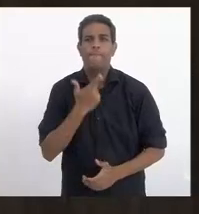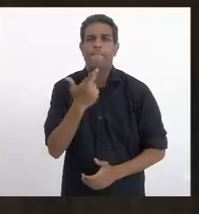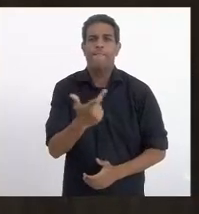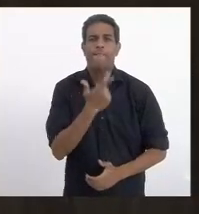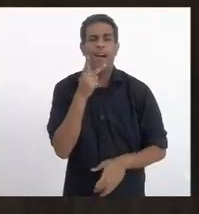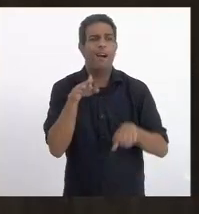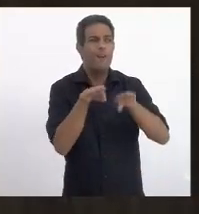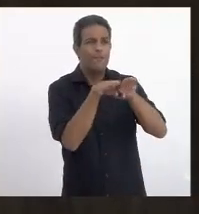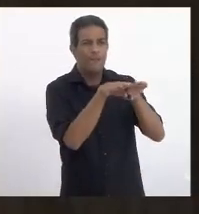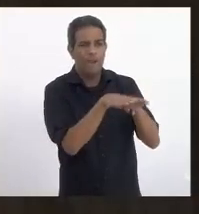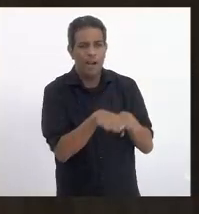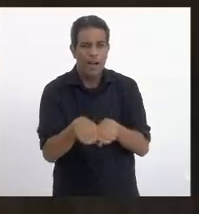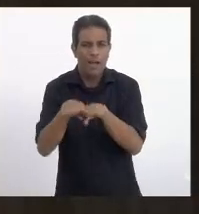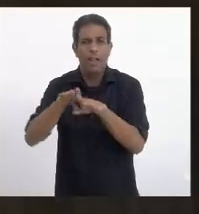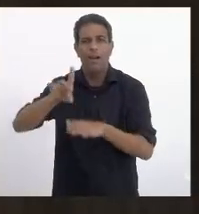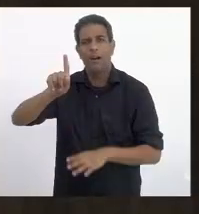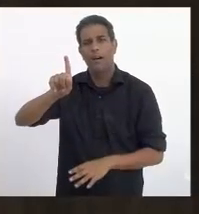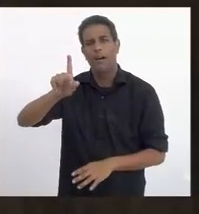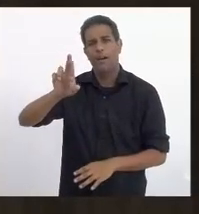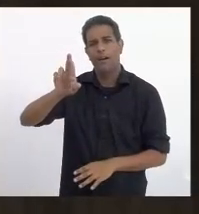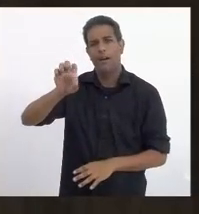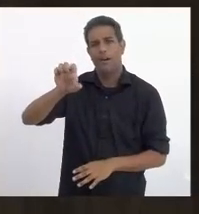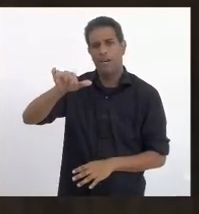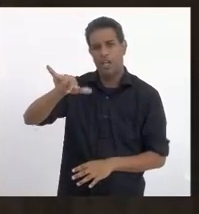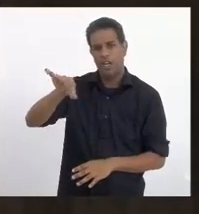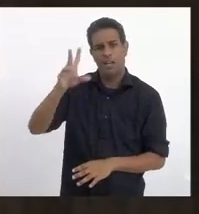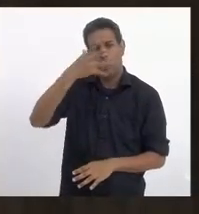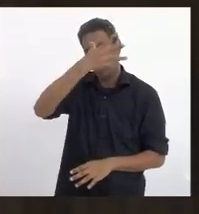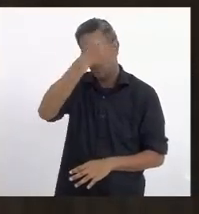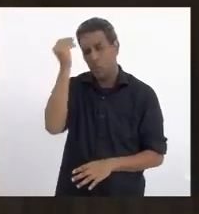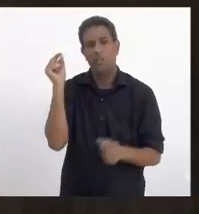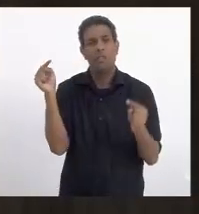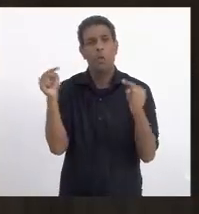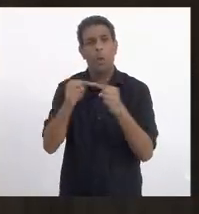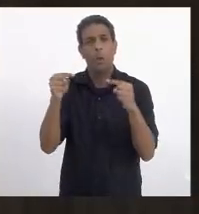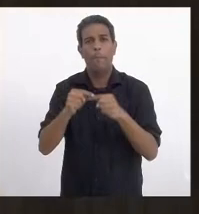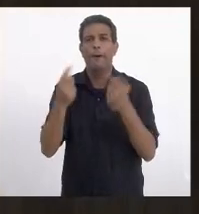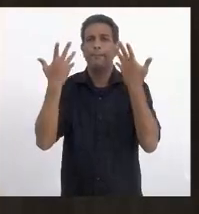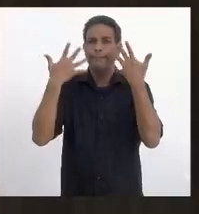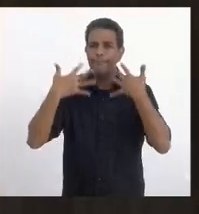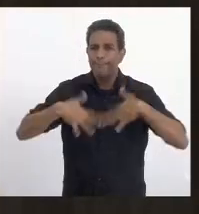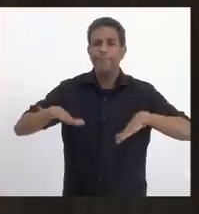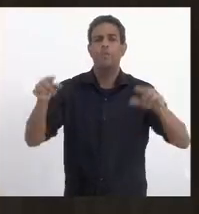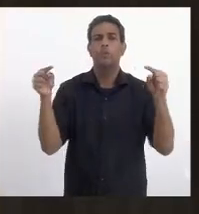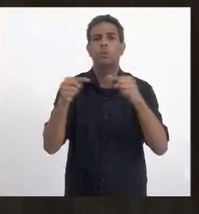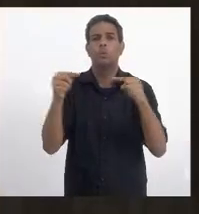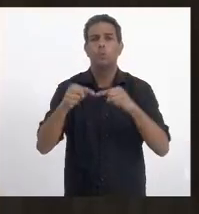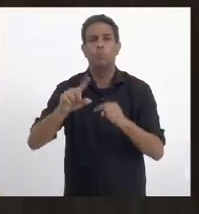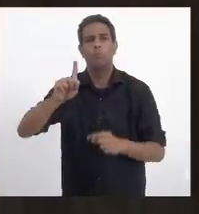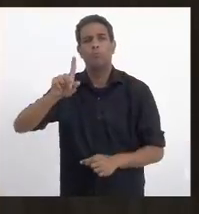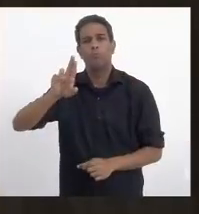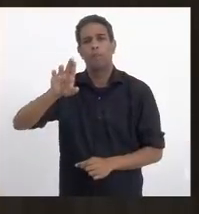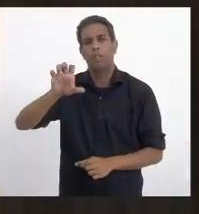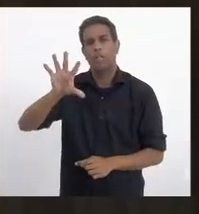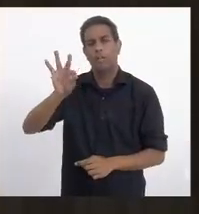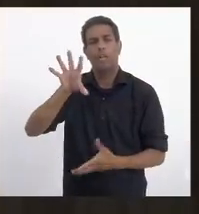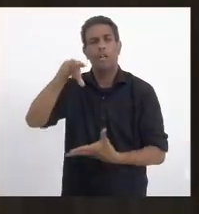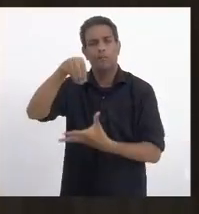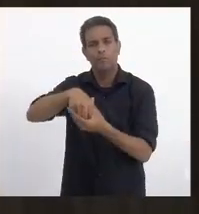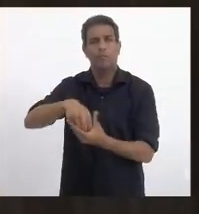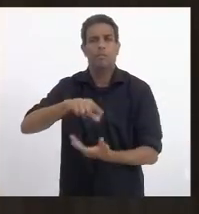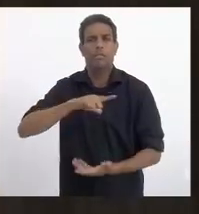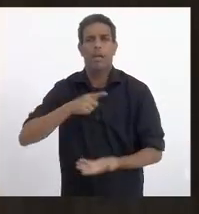falar daqui para São da Grete é menosprezar a natureza jurídica compensatória que a greve foi criada